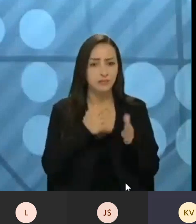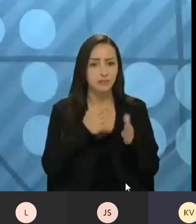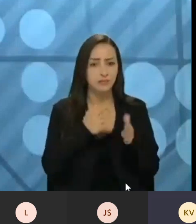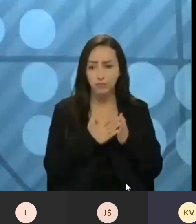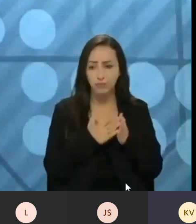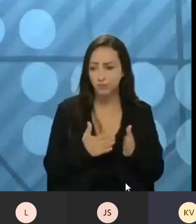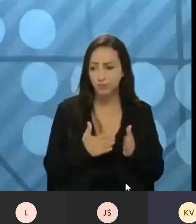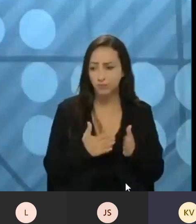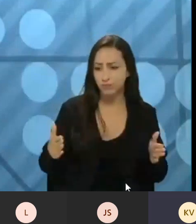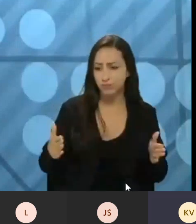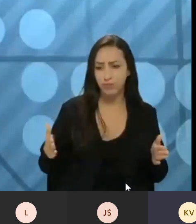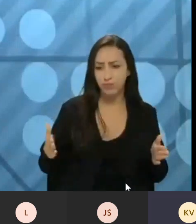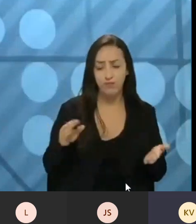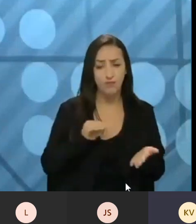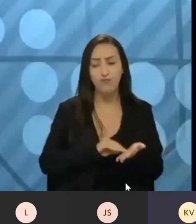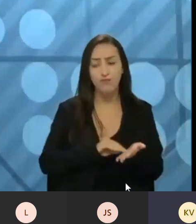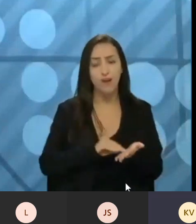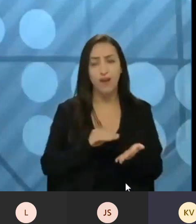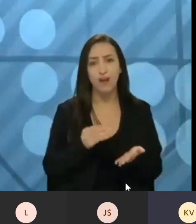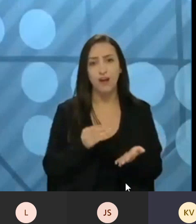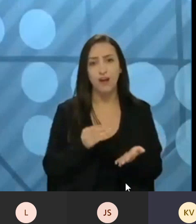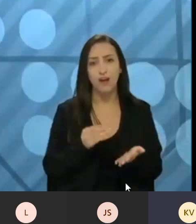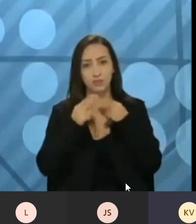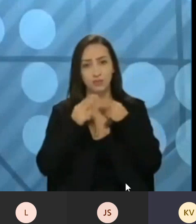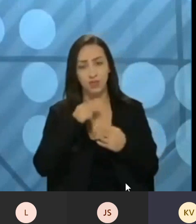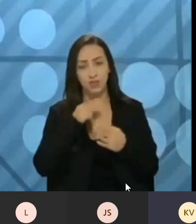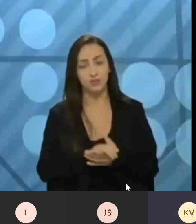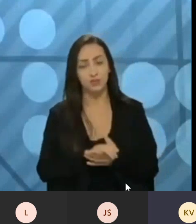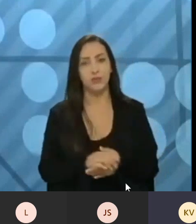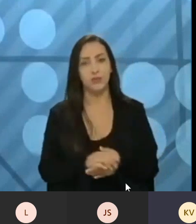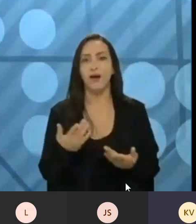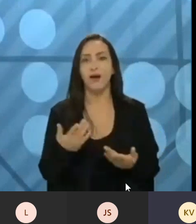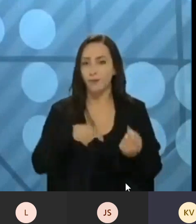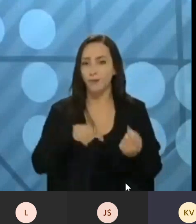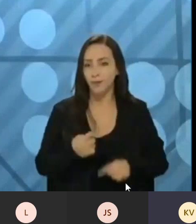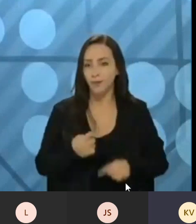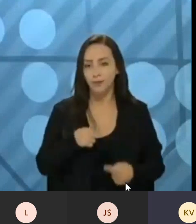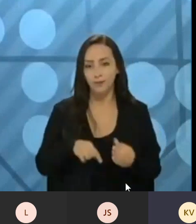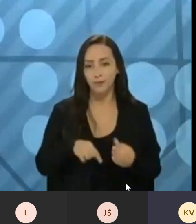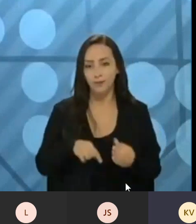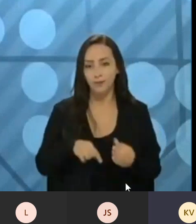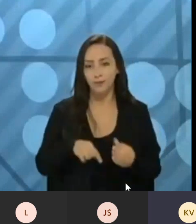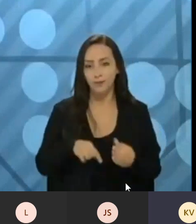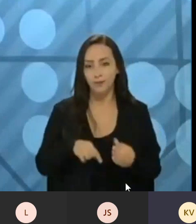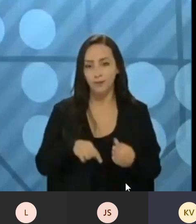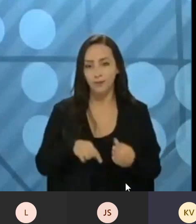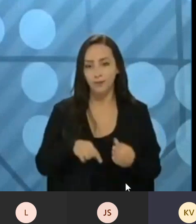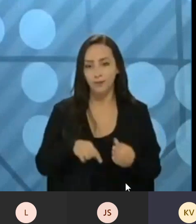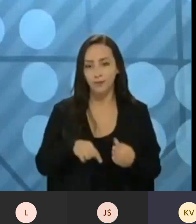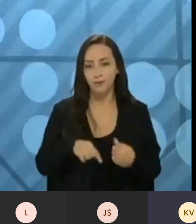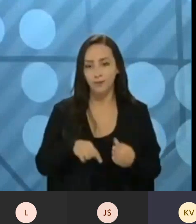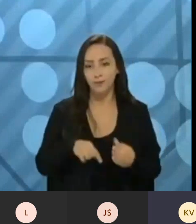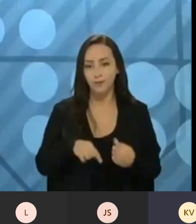exposição e uma carência muito grande daquele nutriente. E aí ele começa a me dar uma resposta